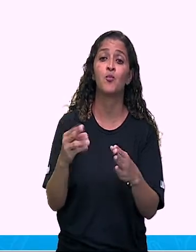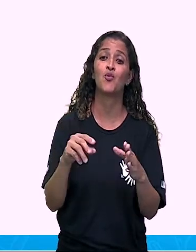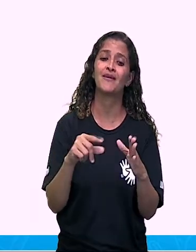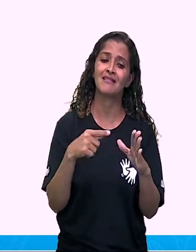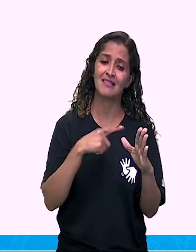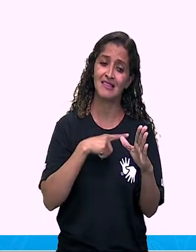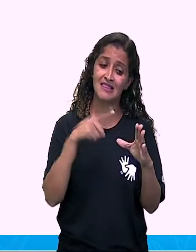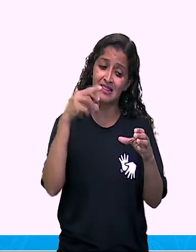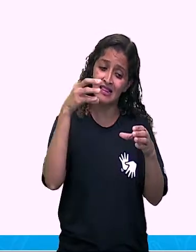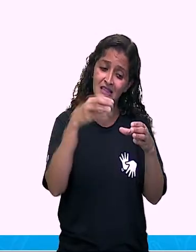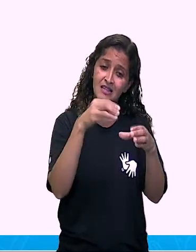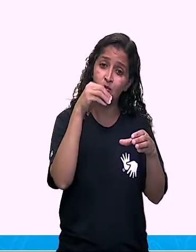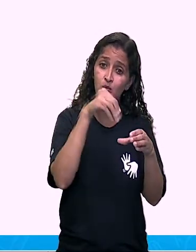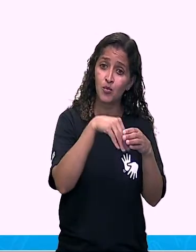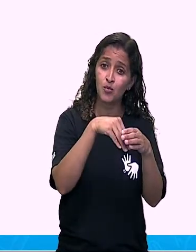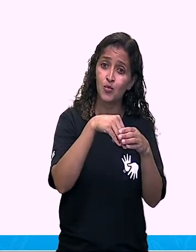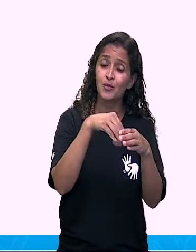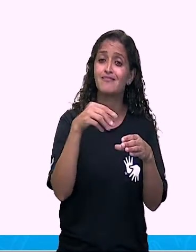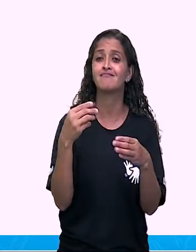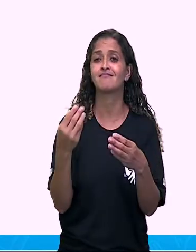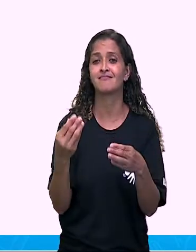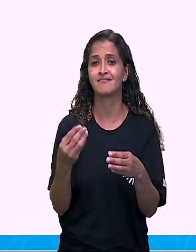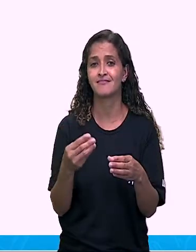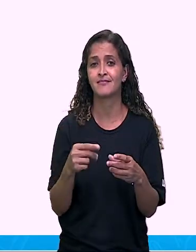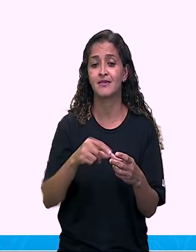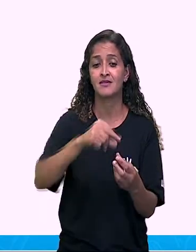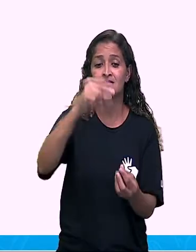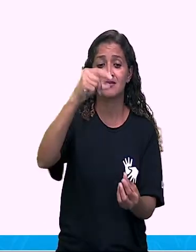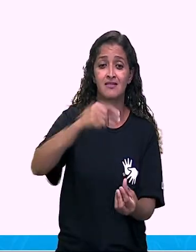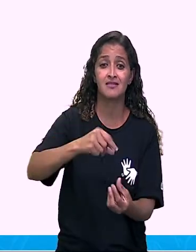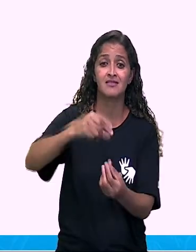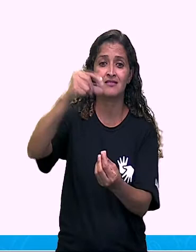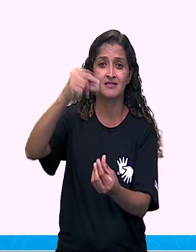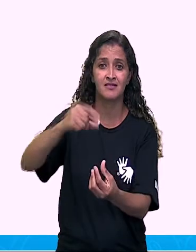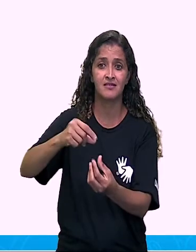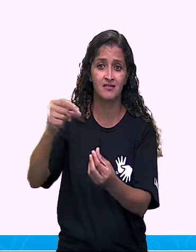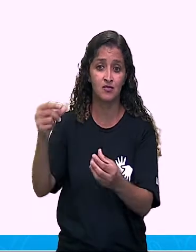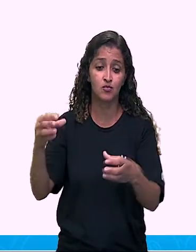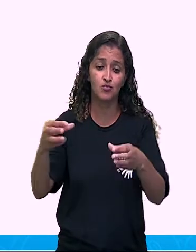contém 30 unidades em 3 barrinhas, ó.